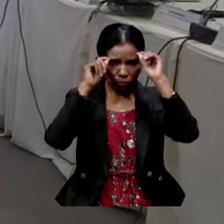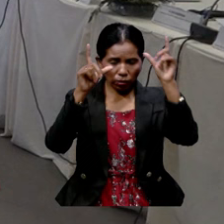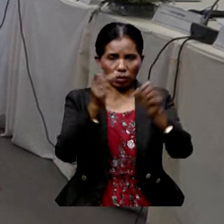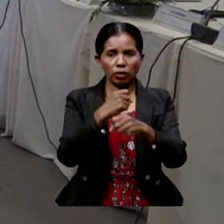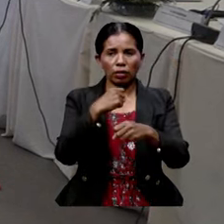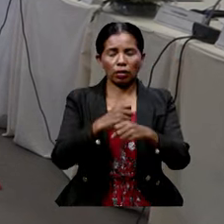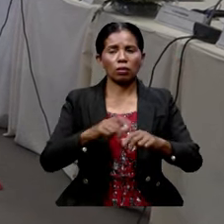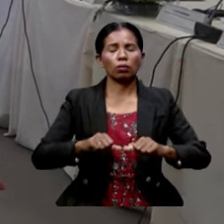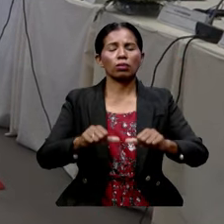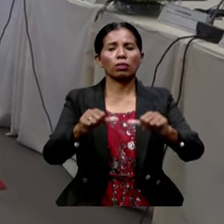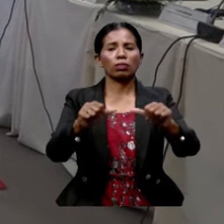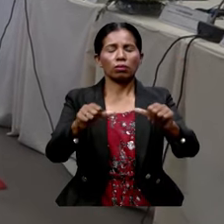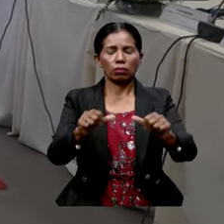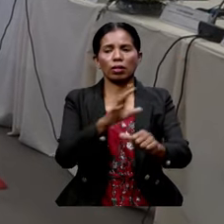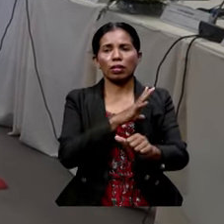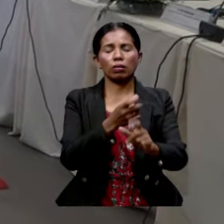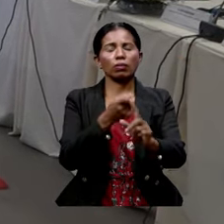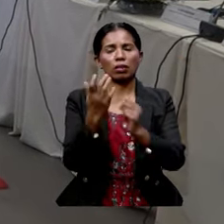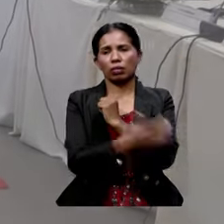nune continua dependencia barailior.